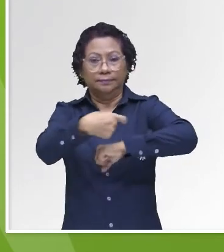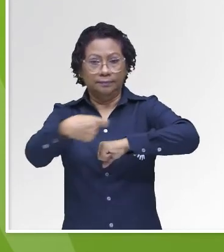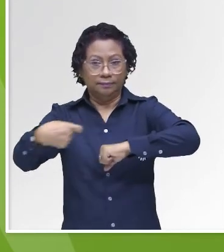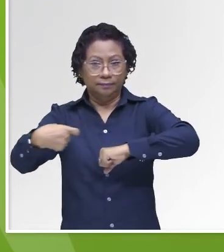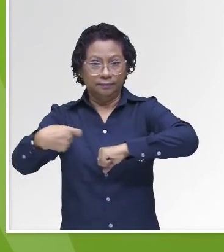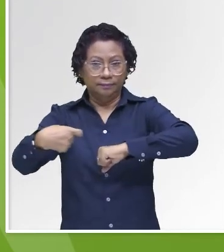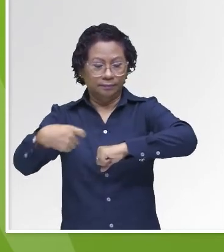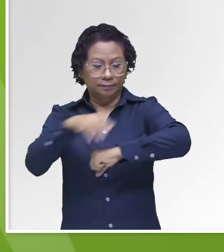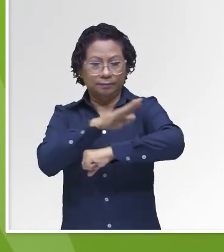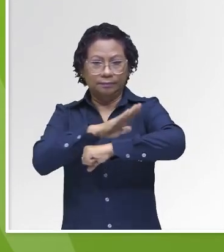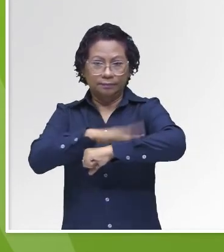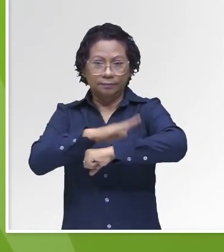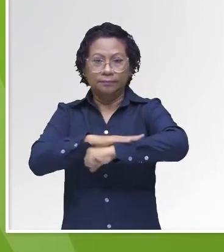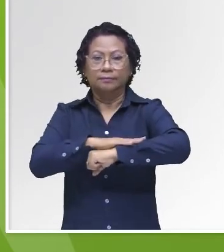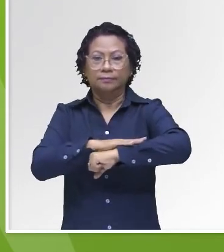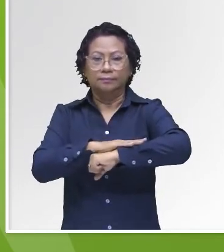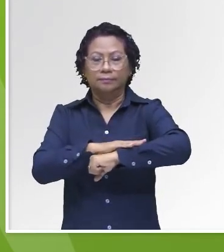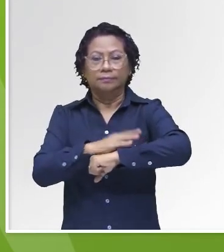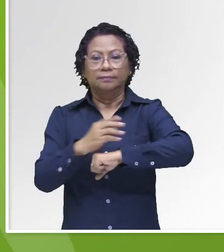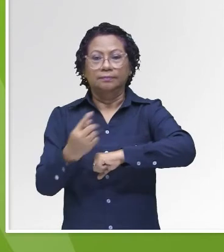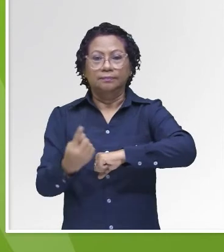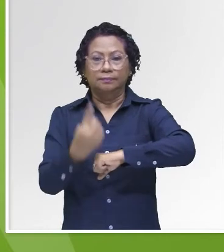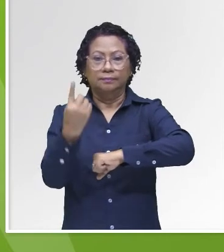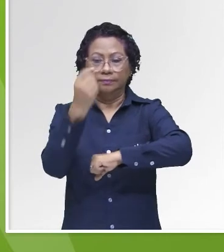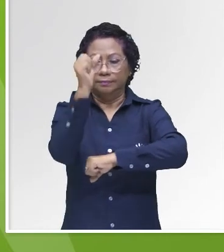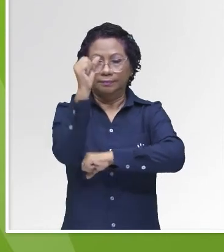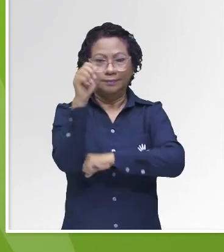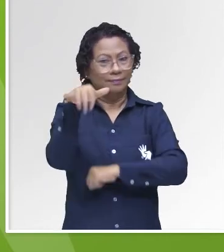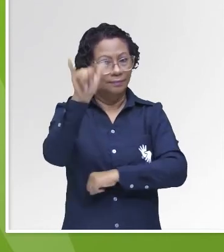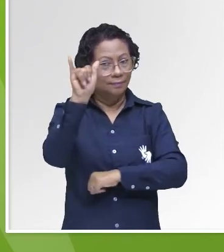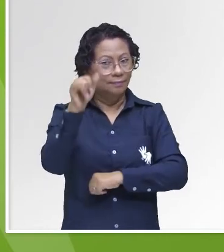V0y é a velocidade inicial